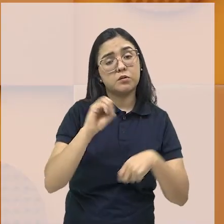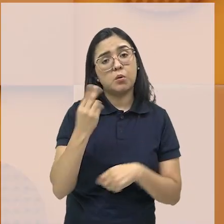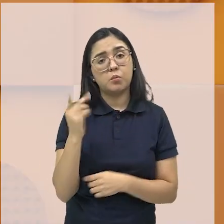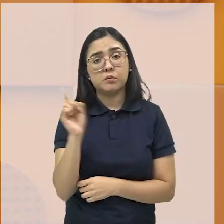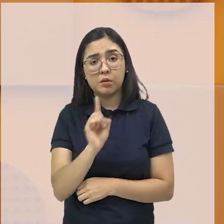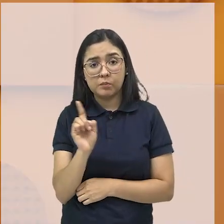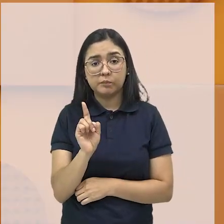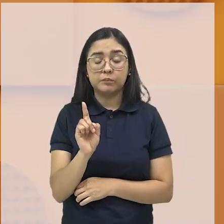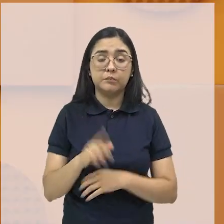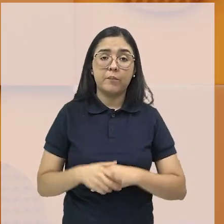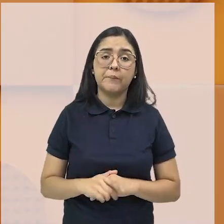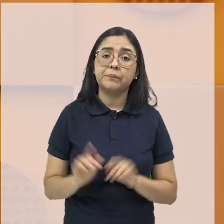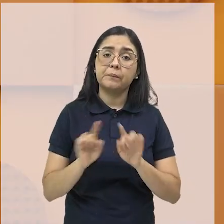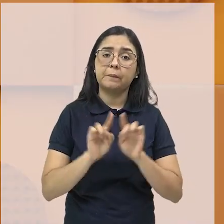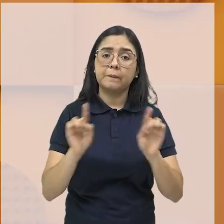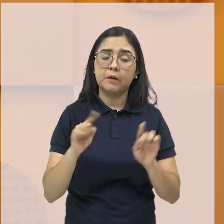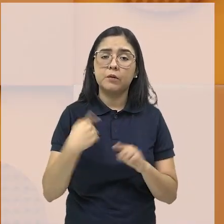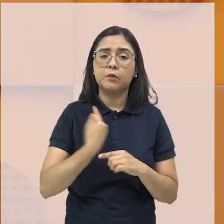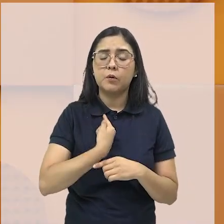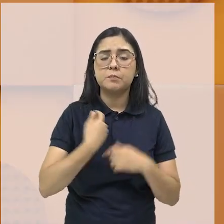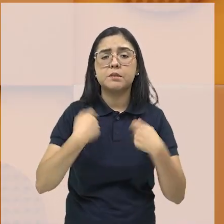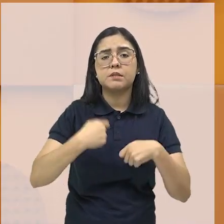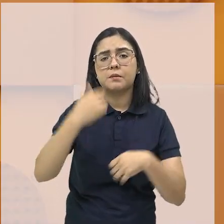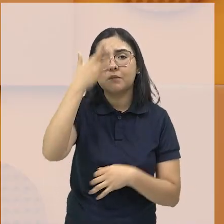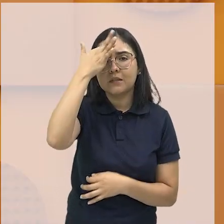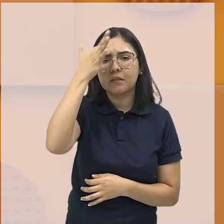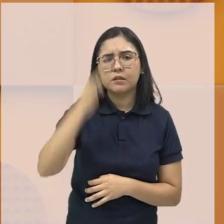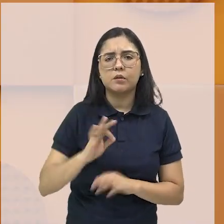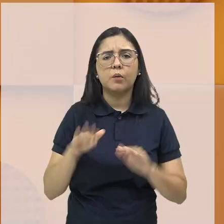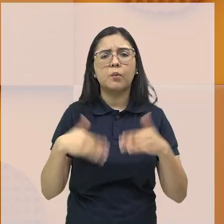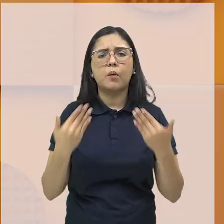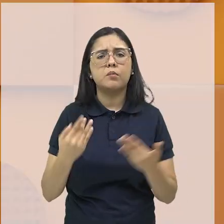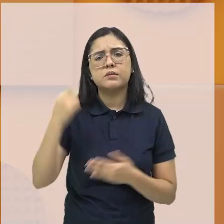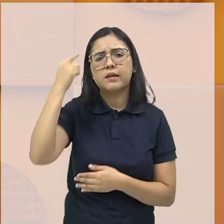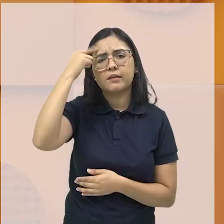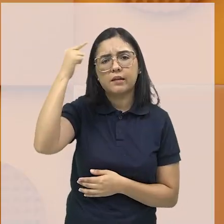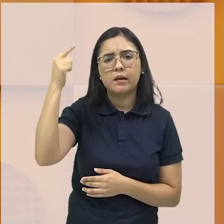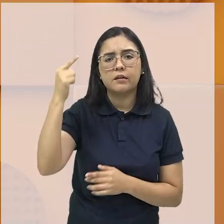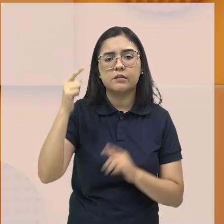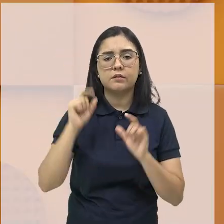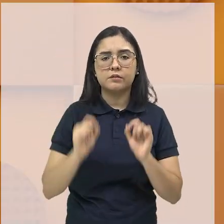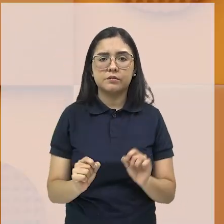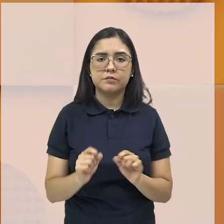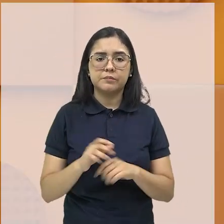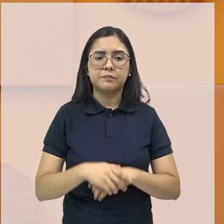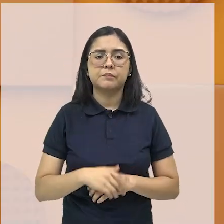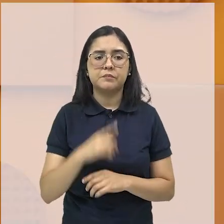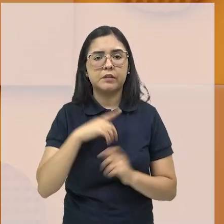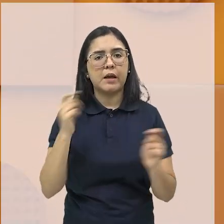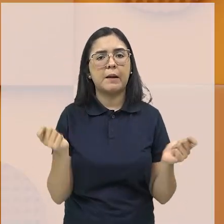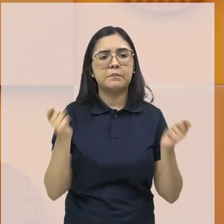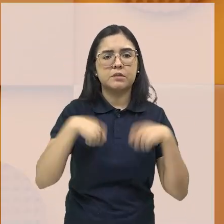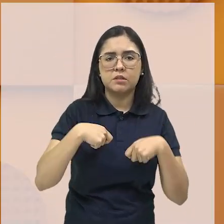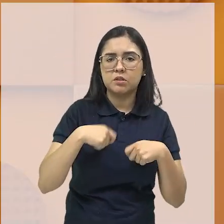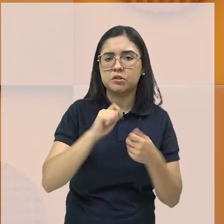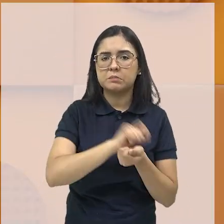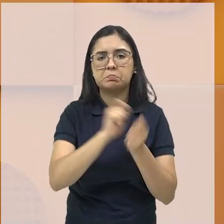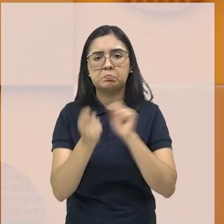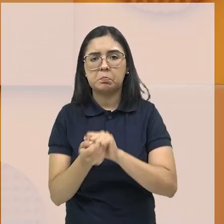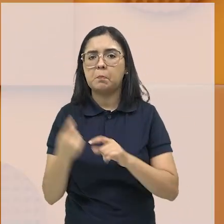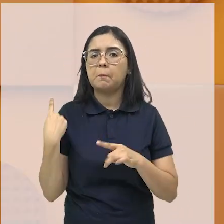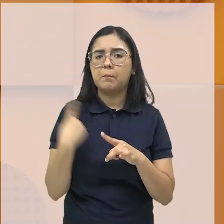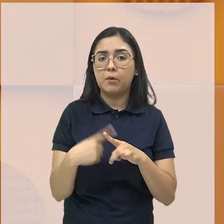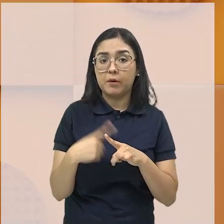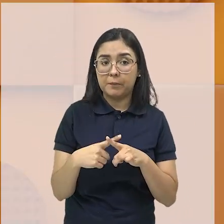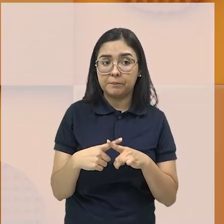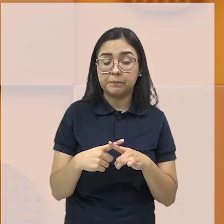bom? Só que a gente precisa conseguir entender que ideia é essa, né, de aptidão ou de adaptação. Por